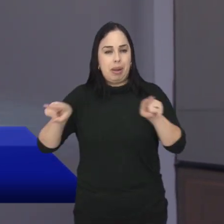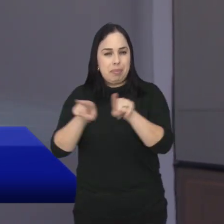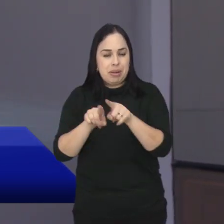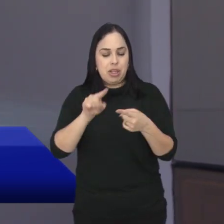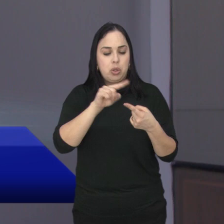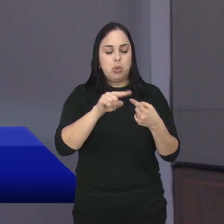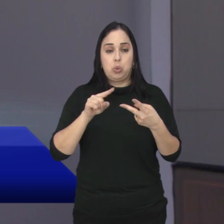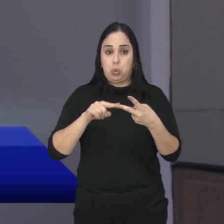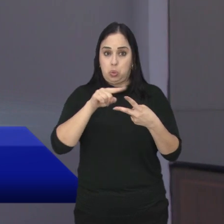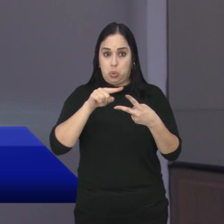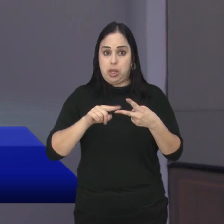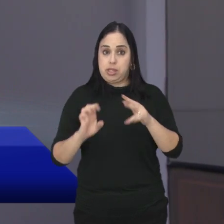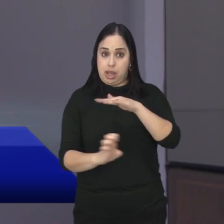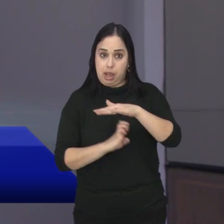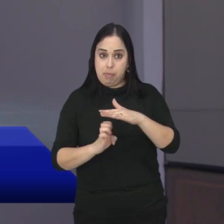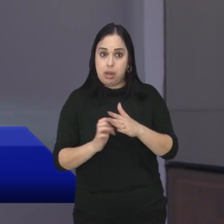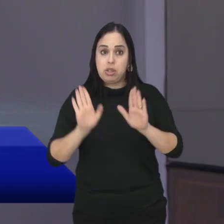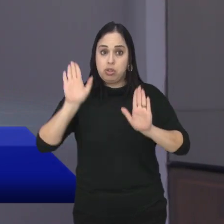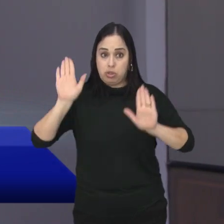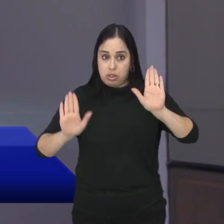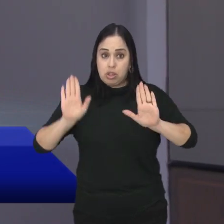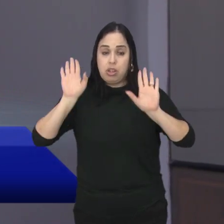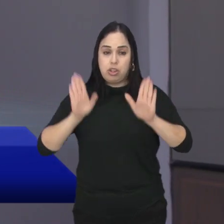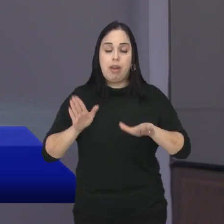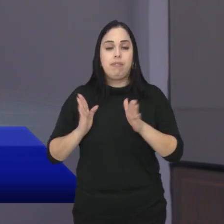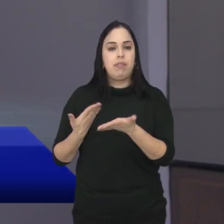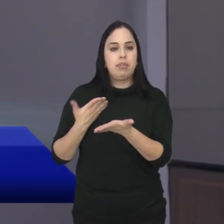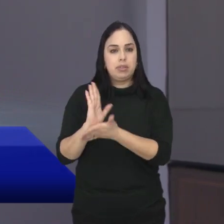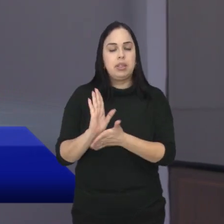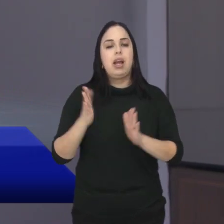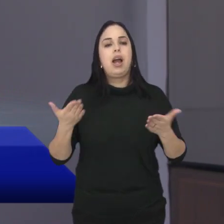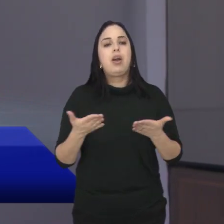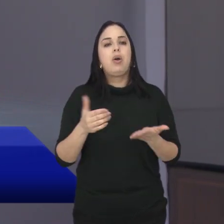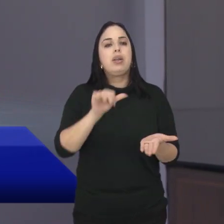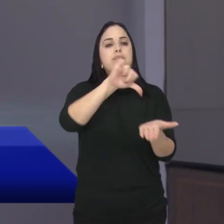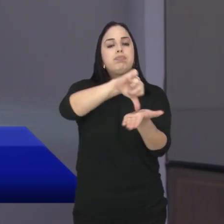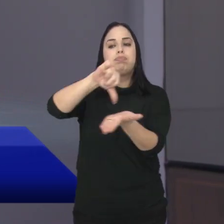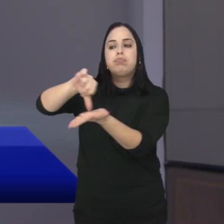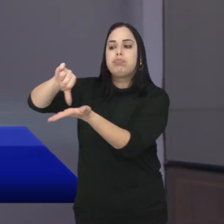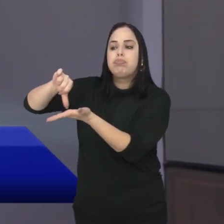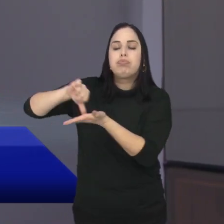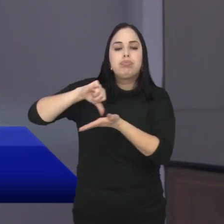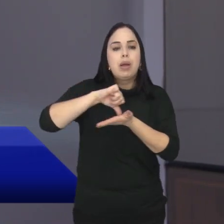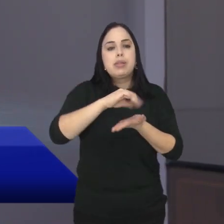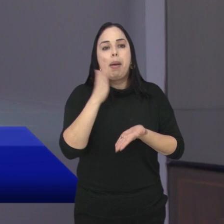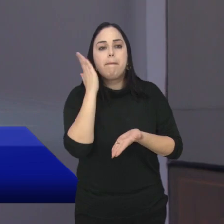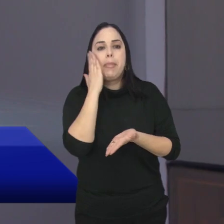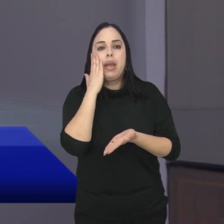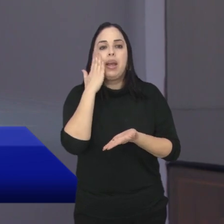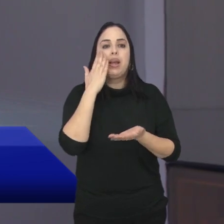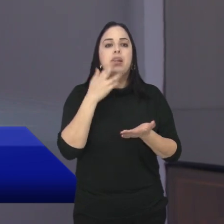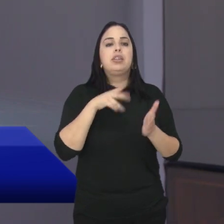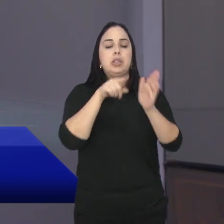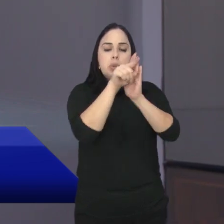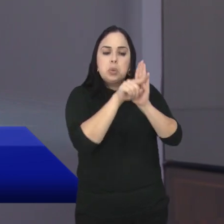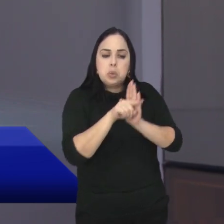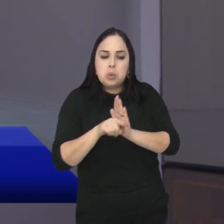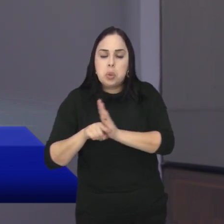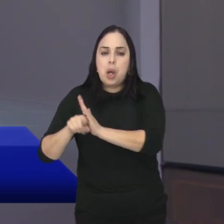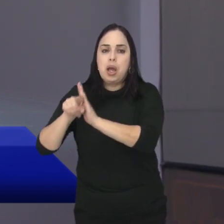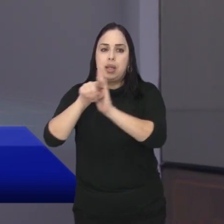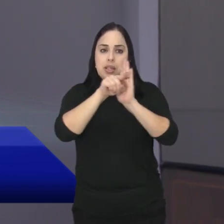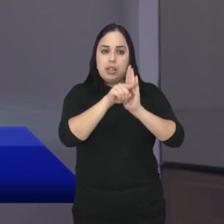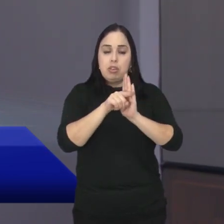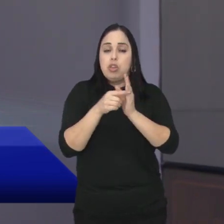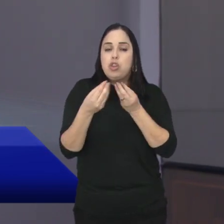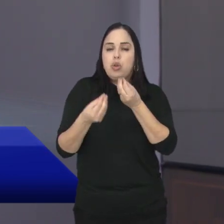firmado entre duas empresas, já foi dado início, a ordem de serviço, e a gente já está trabalhando todo o mapeamento do local. Então seria toda a topografia, de